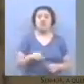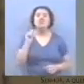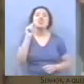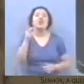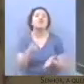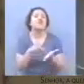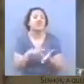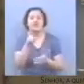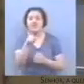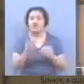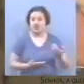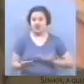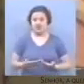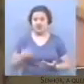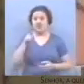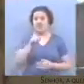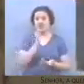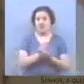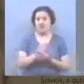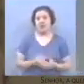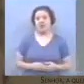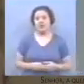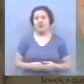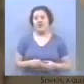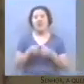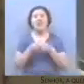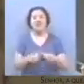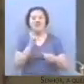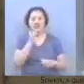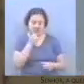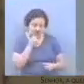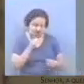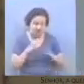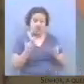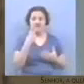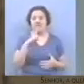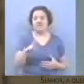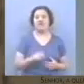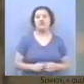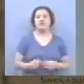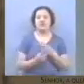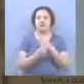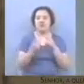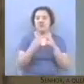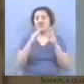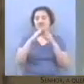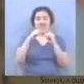está servindo? Nós estamos parados numa planície, gente. Eu me dá tristeza quando eu vejo certas obras de igreja que não vai para